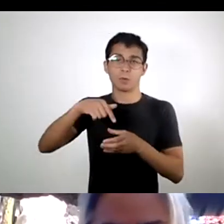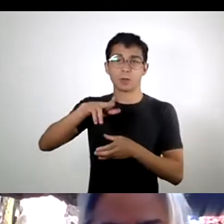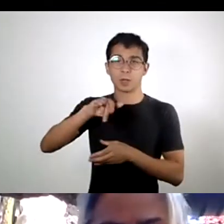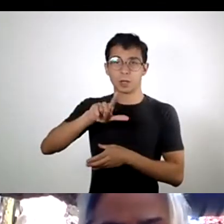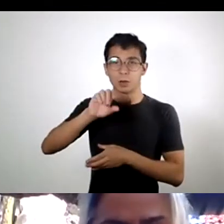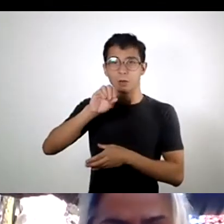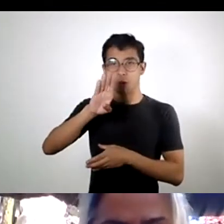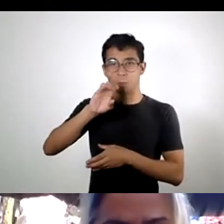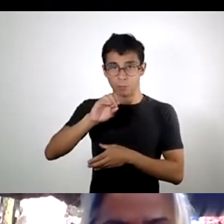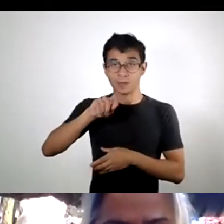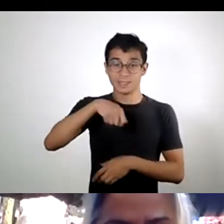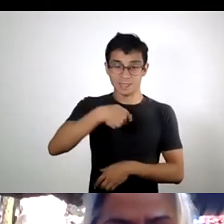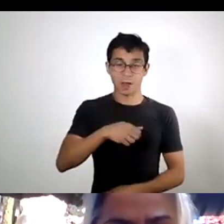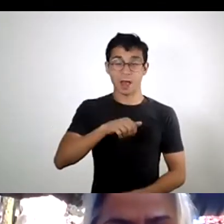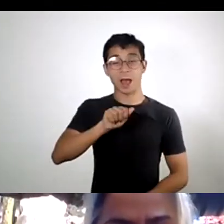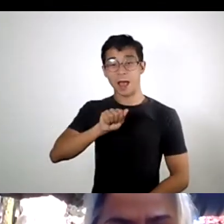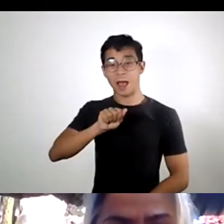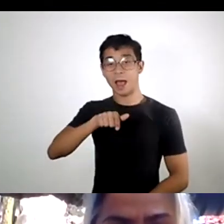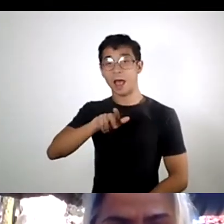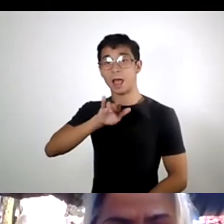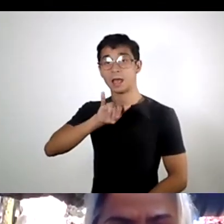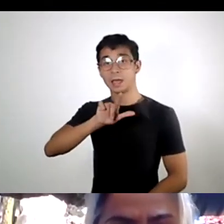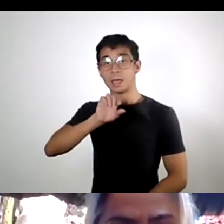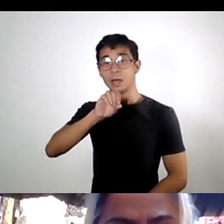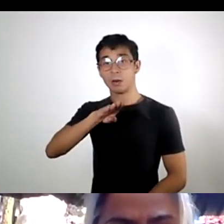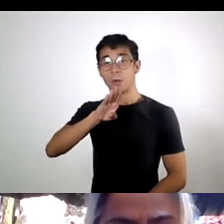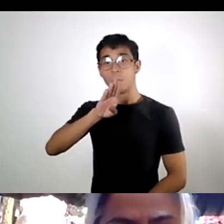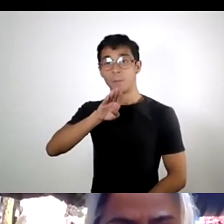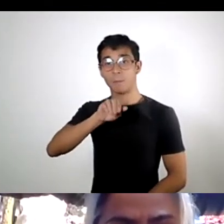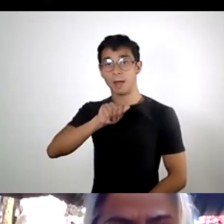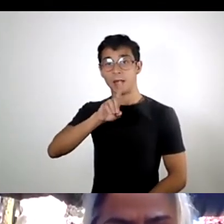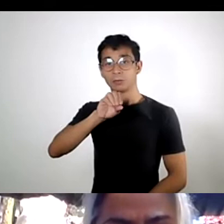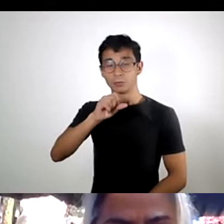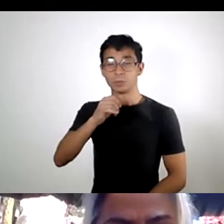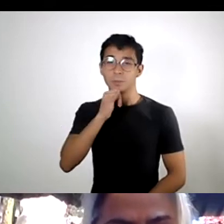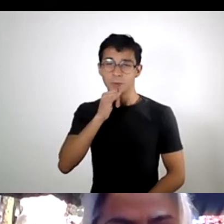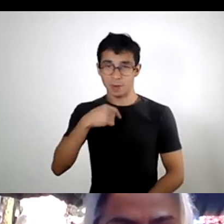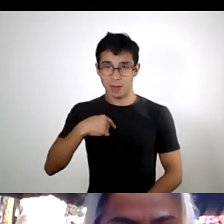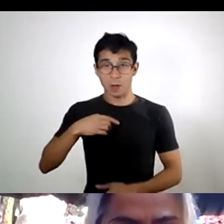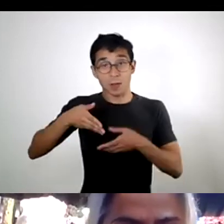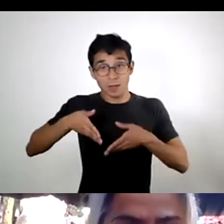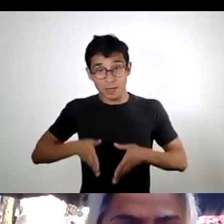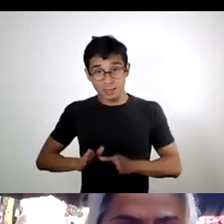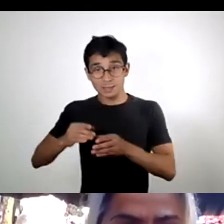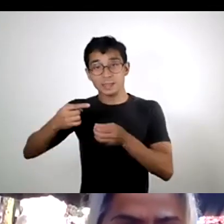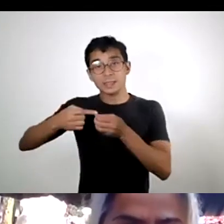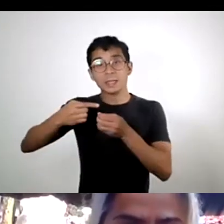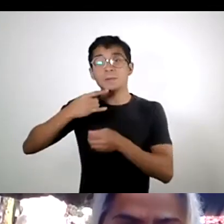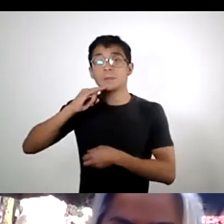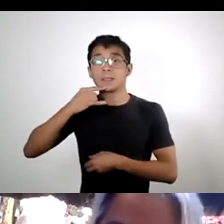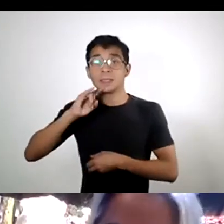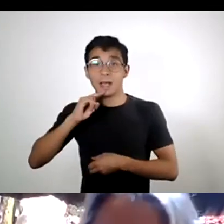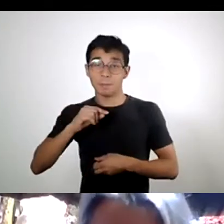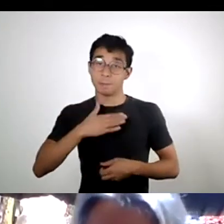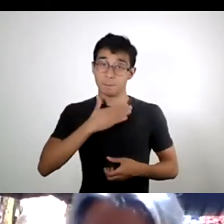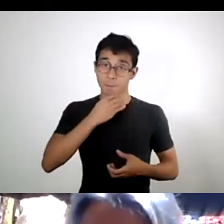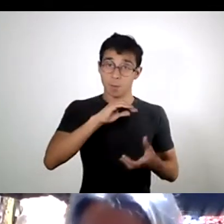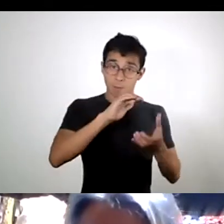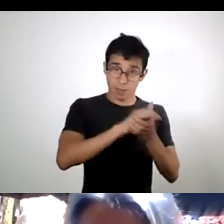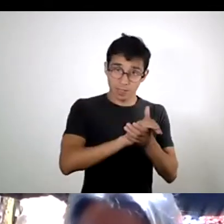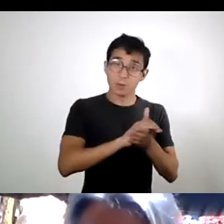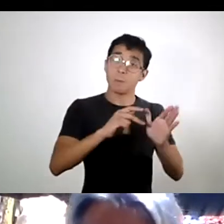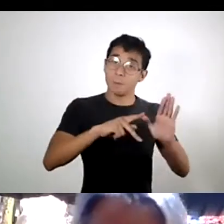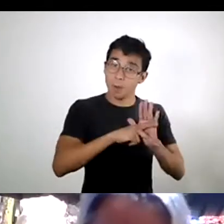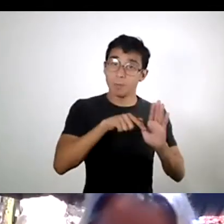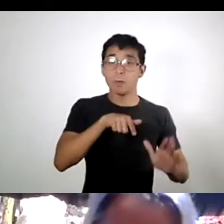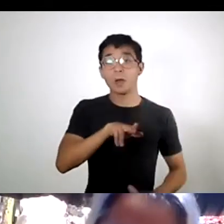Luiz Marcos, que é quilombola, e me aquilombei na luta deles dentro desse território, né,